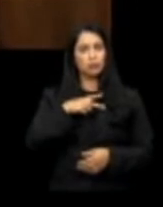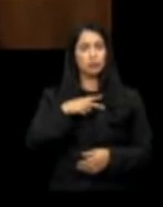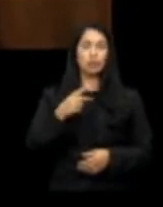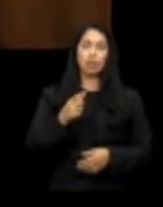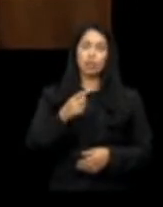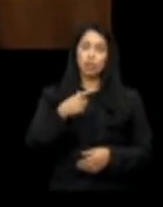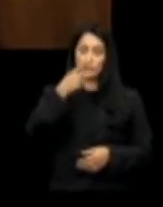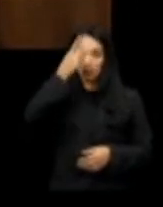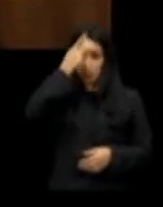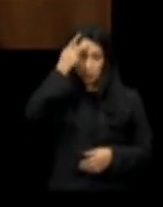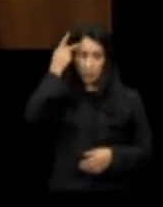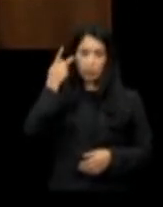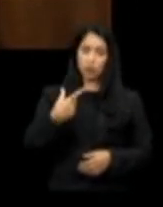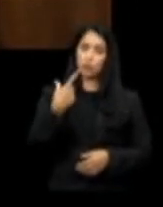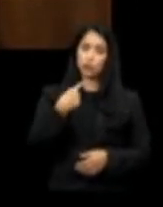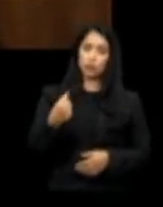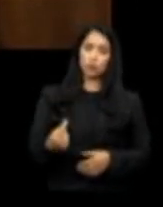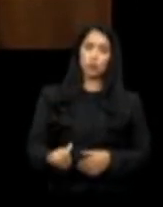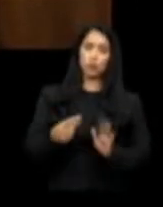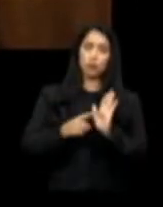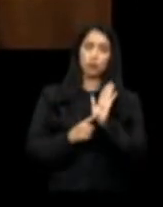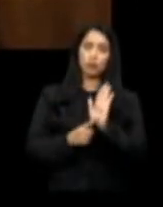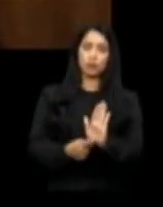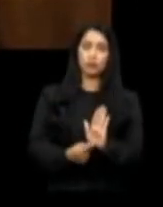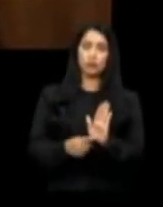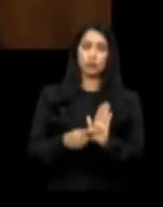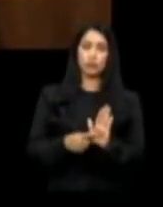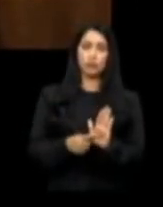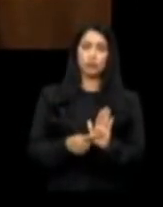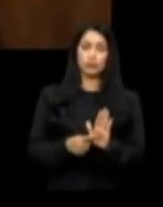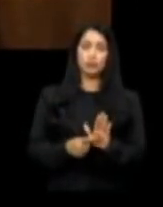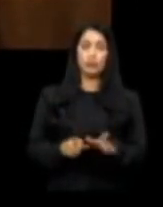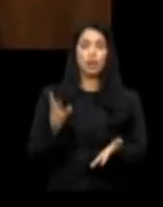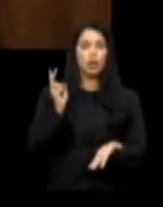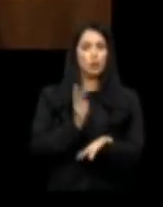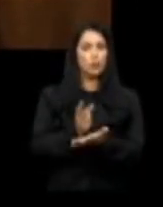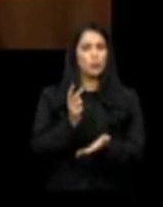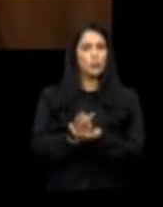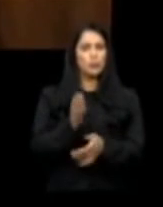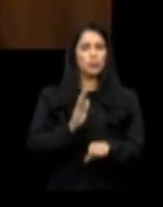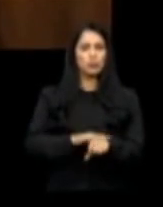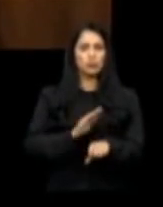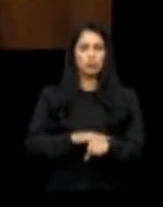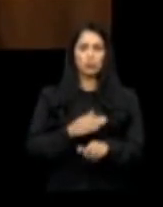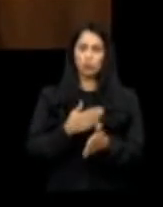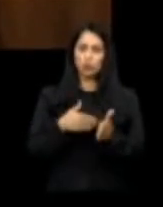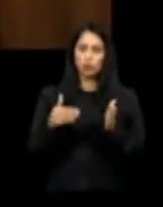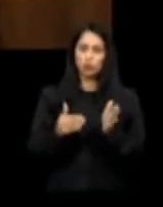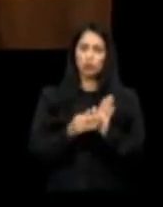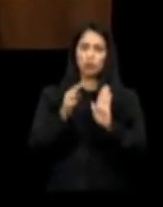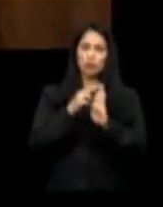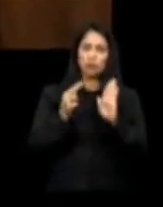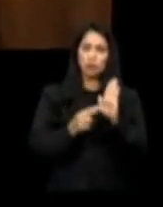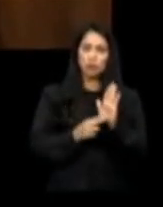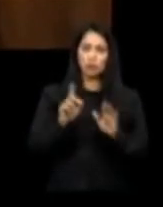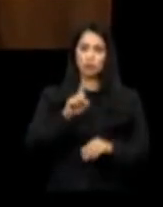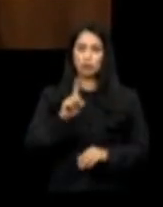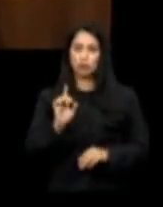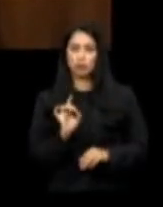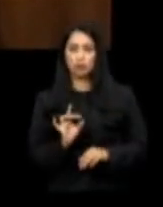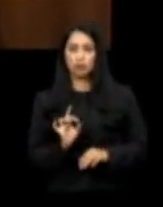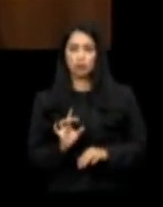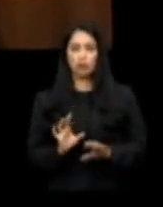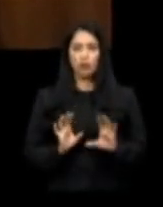autodeterminação informática. Ao mesmo tempo em que todas essas iniciativas normativas não implicam